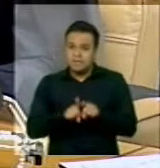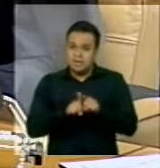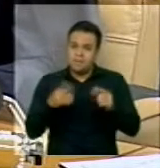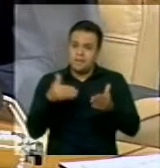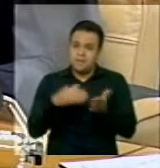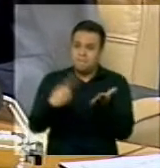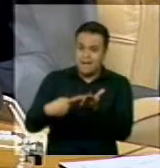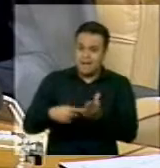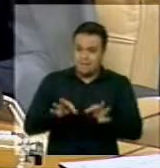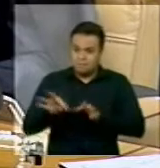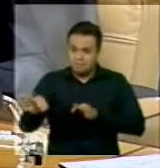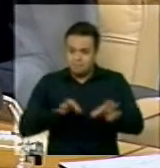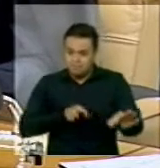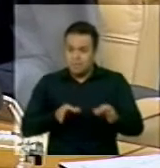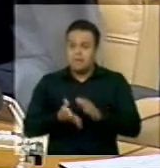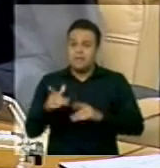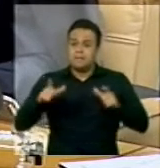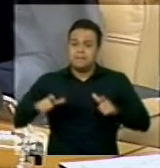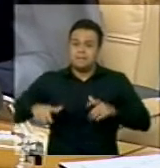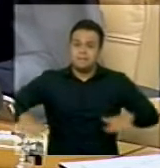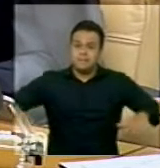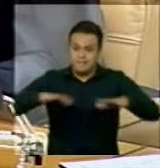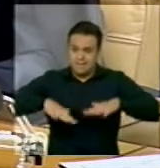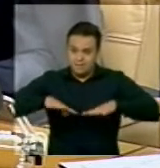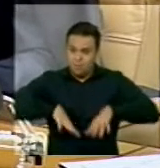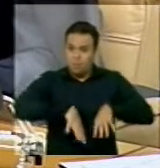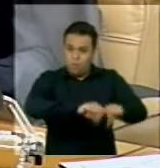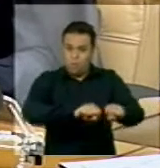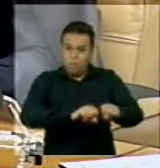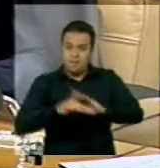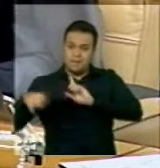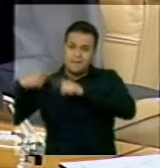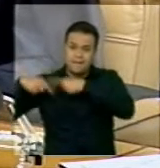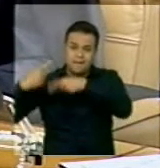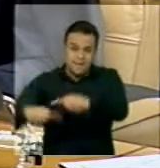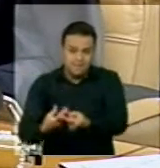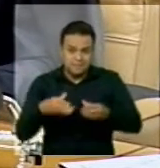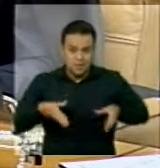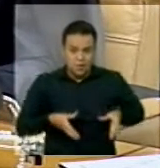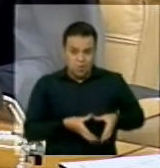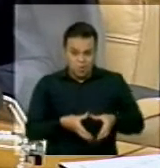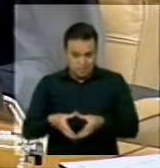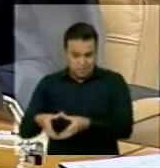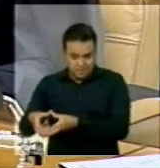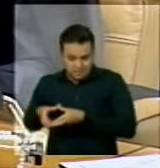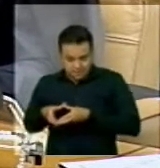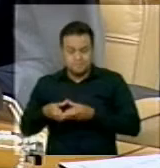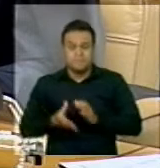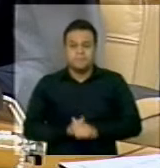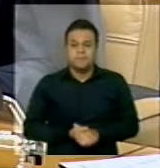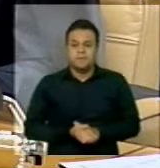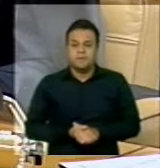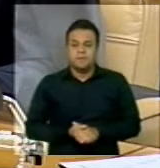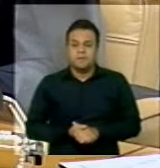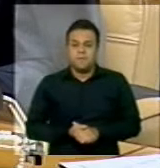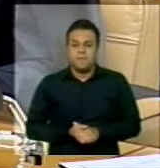delimitação, demarcação e titulação das terras ocupadas pelos remanescentes dessas comunidades, sem qualquer